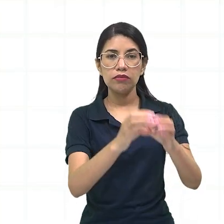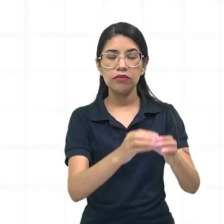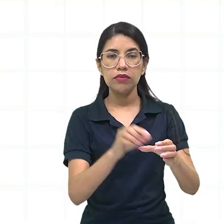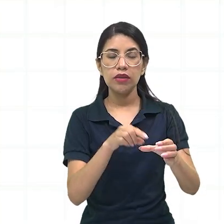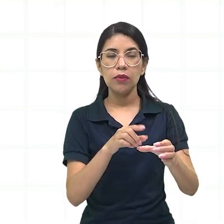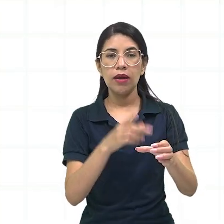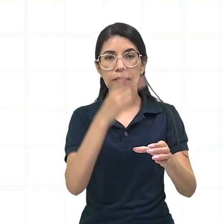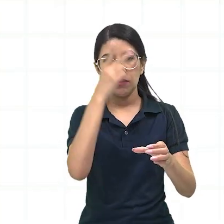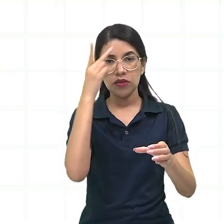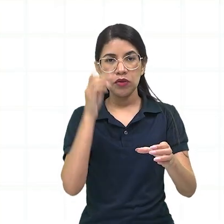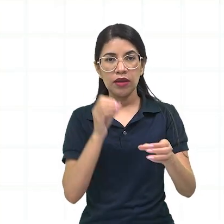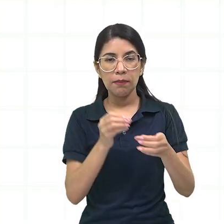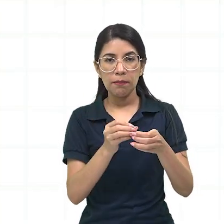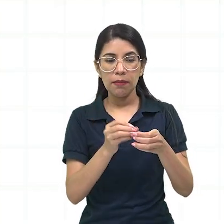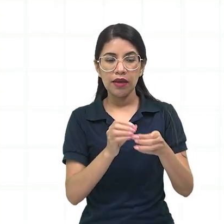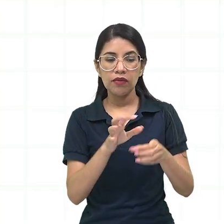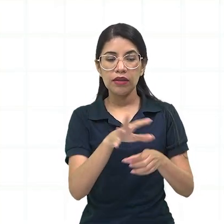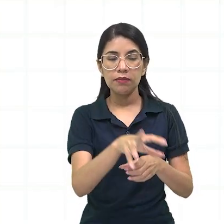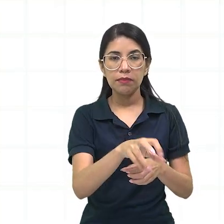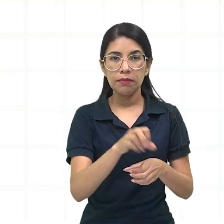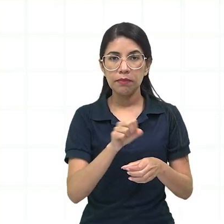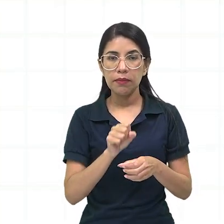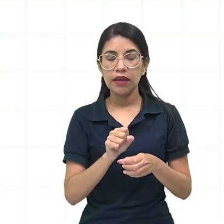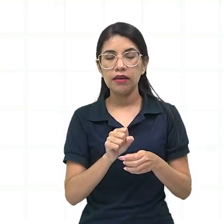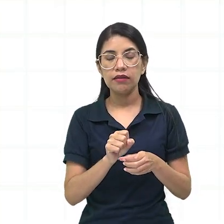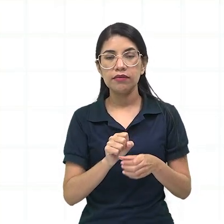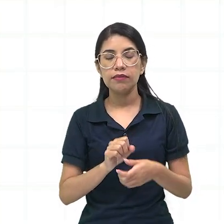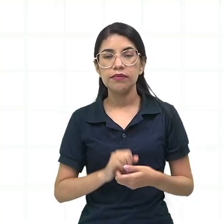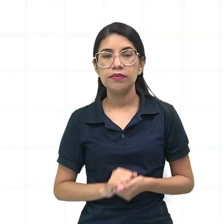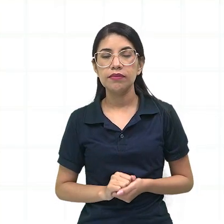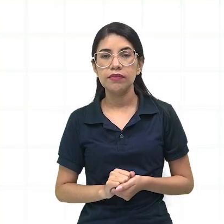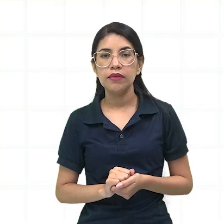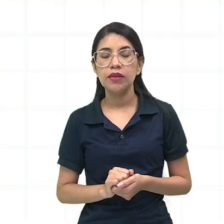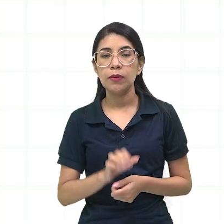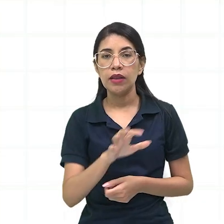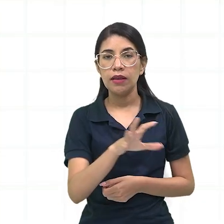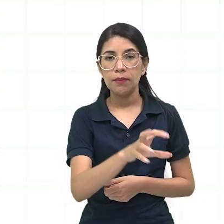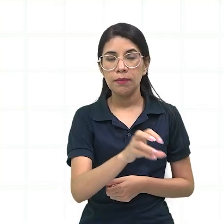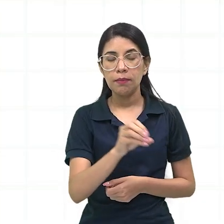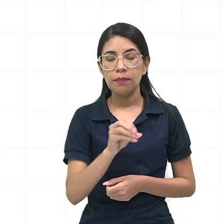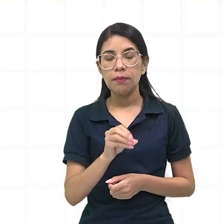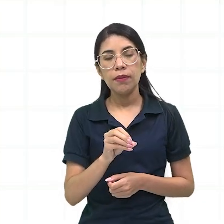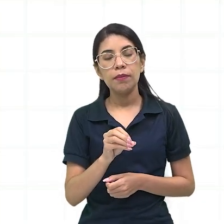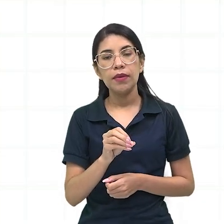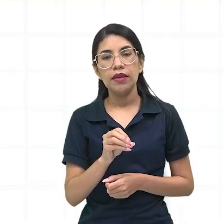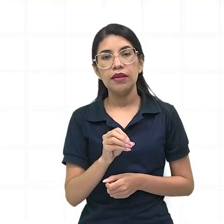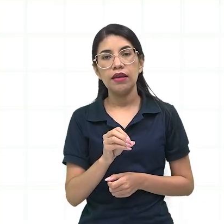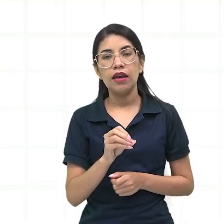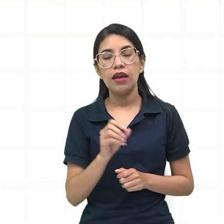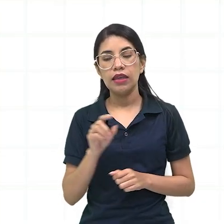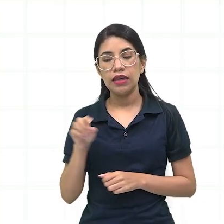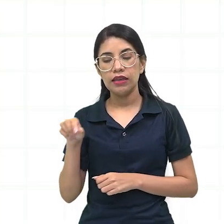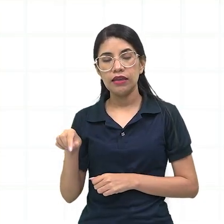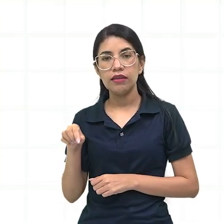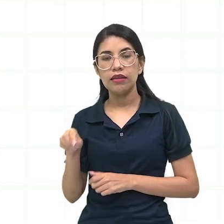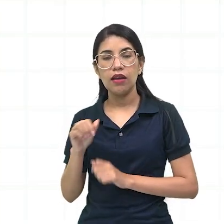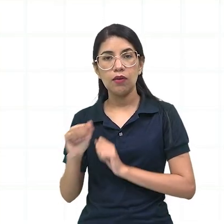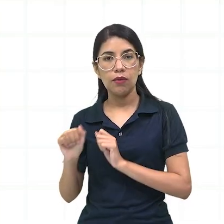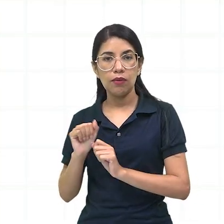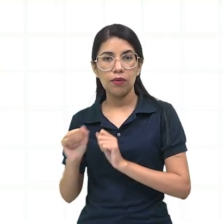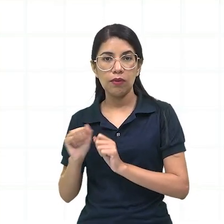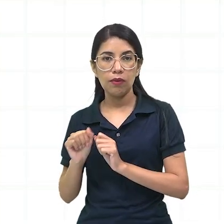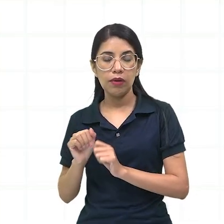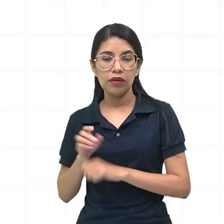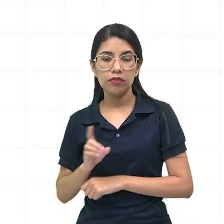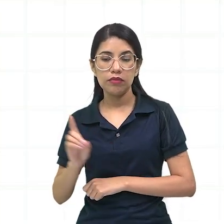mais próximo daqui ir buscar, né? Então, quando eles pegam nessa bola, aí o jogador que está